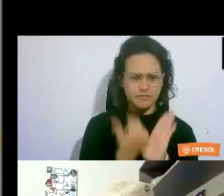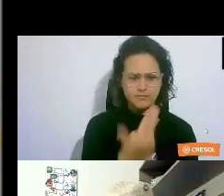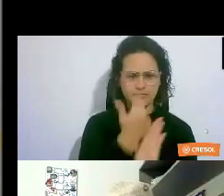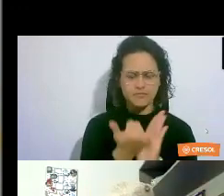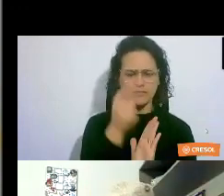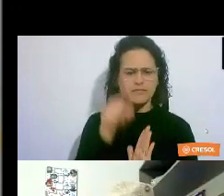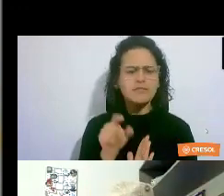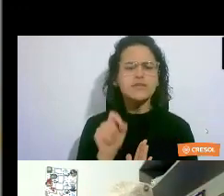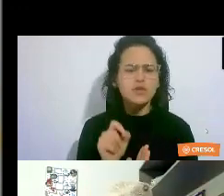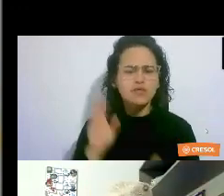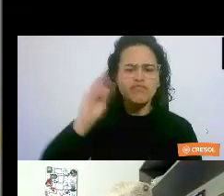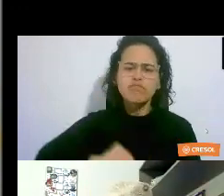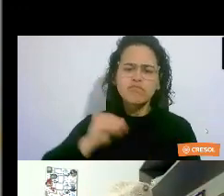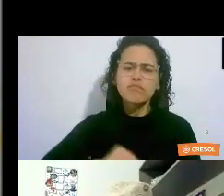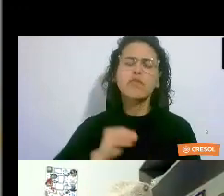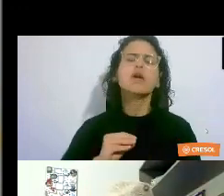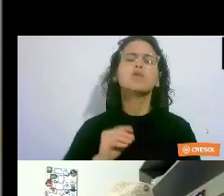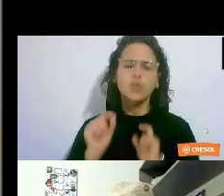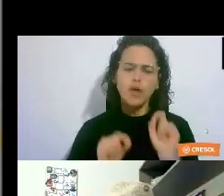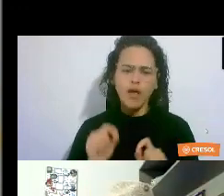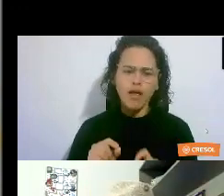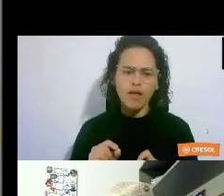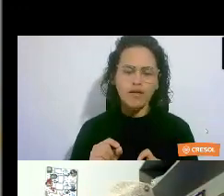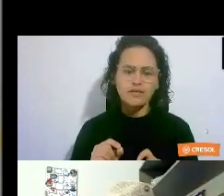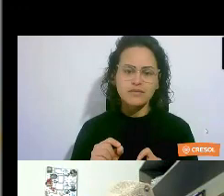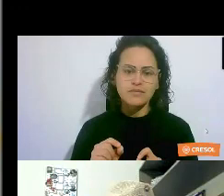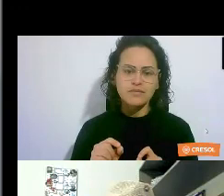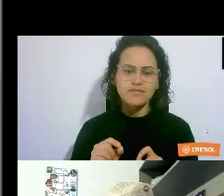alguma coisa. O que que falta aí?